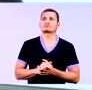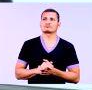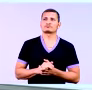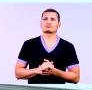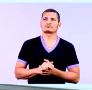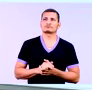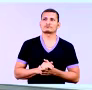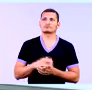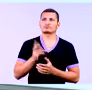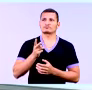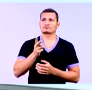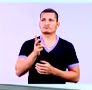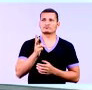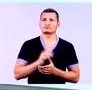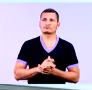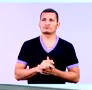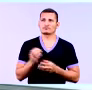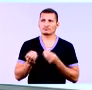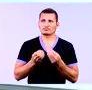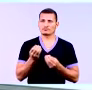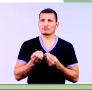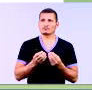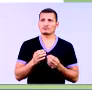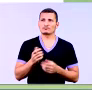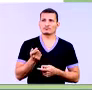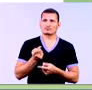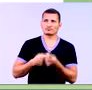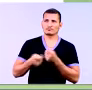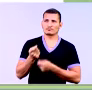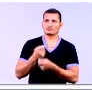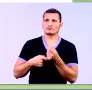dar prosseguimento e ver como que se desenrola essa transação.